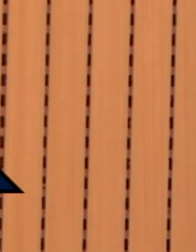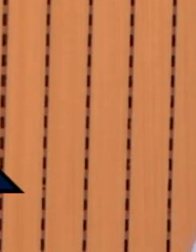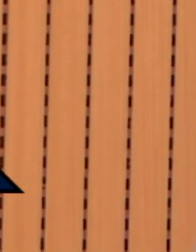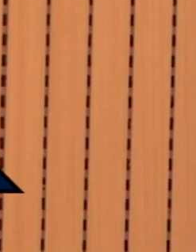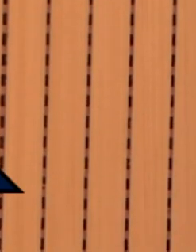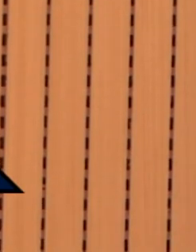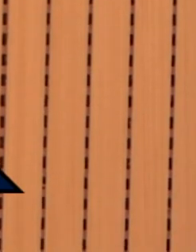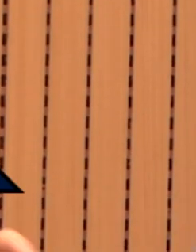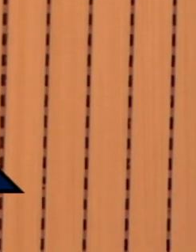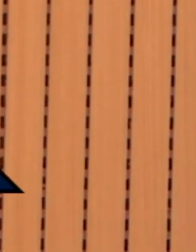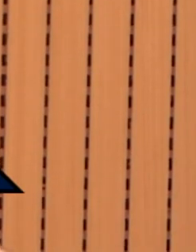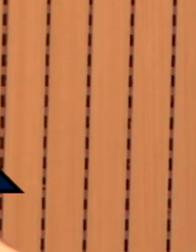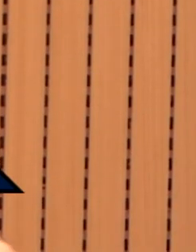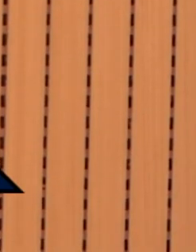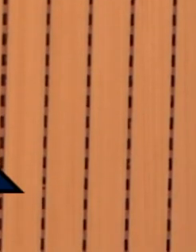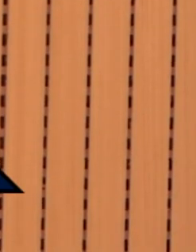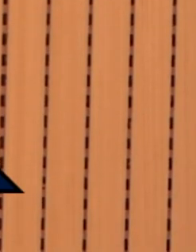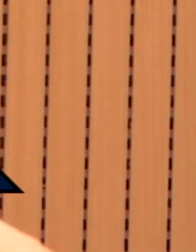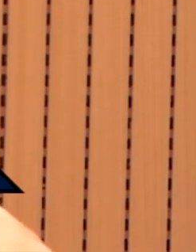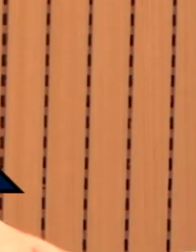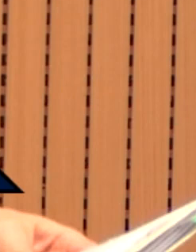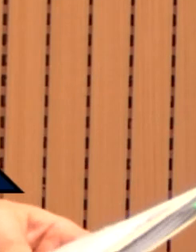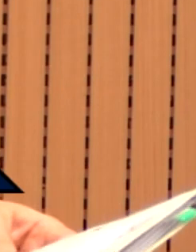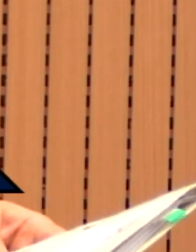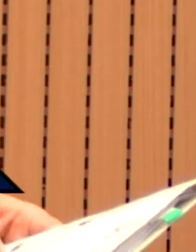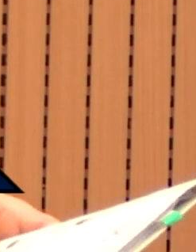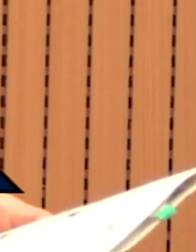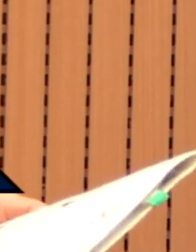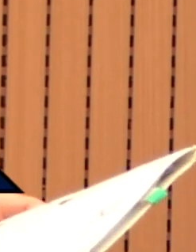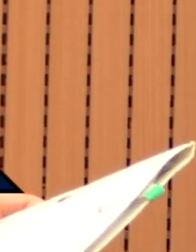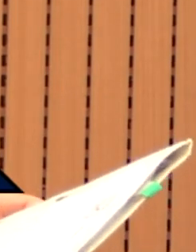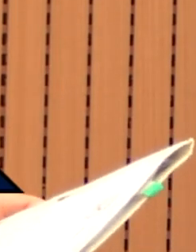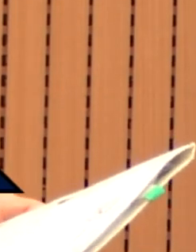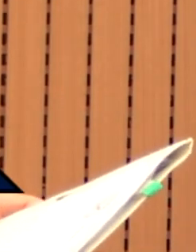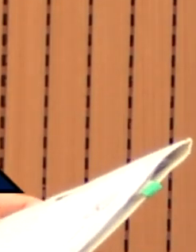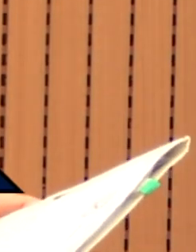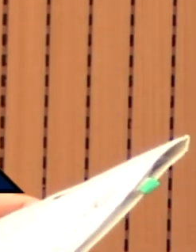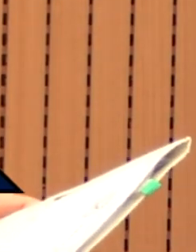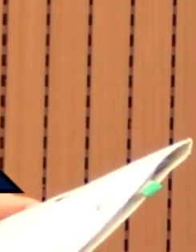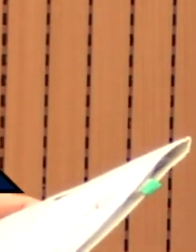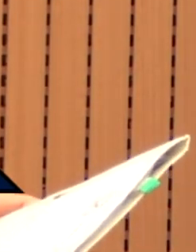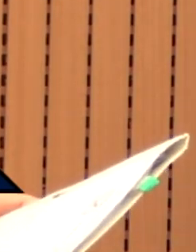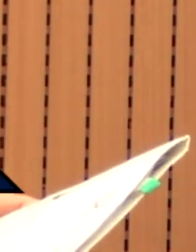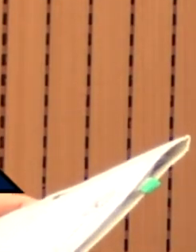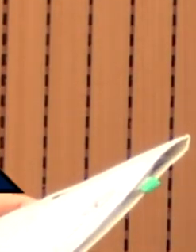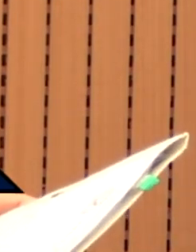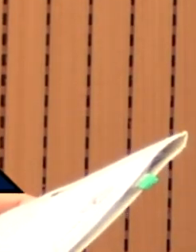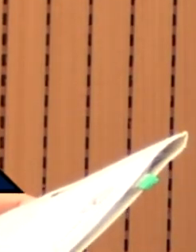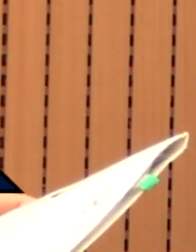aqui na ordem dos encaminhamentos, primeiro item, trata-se do processo